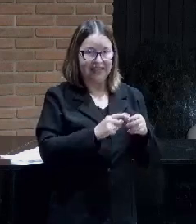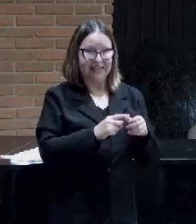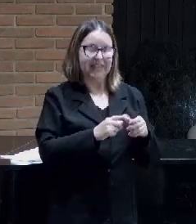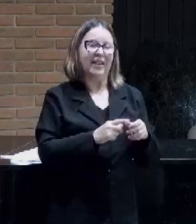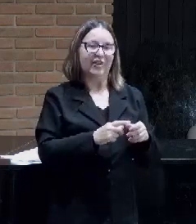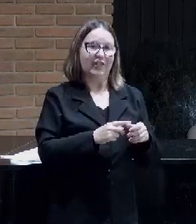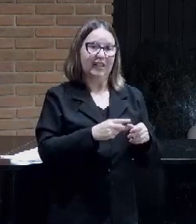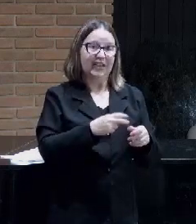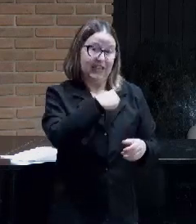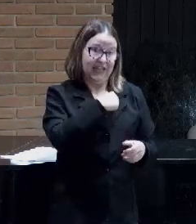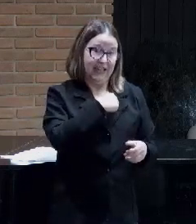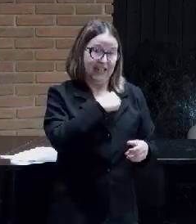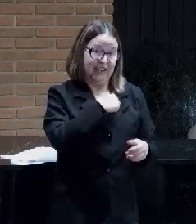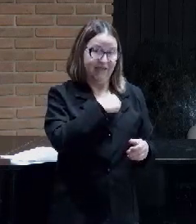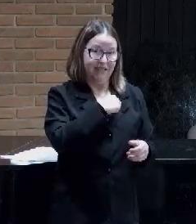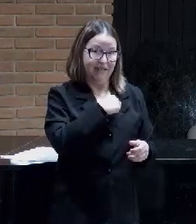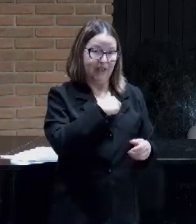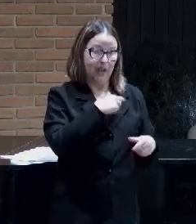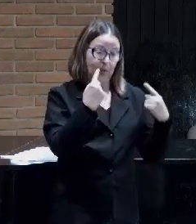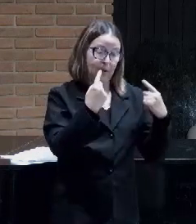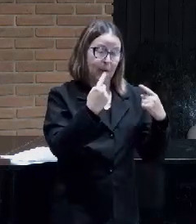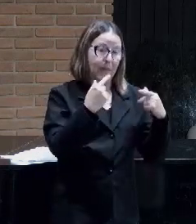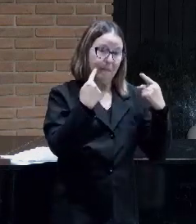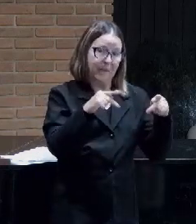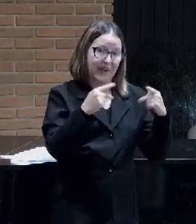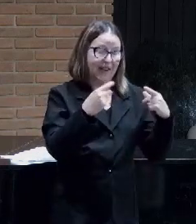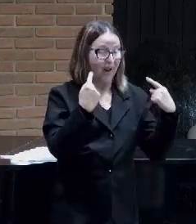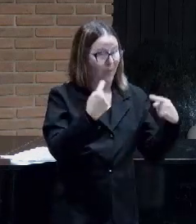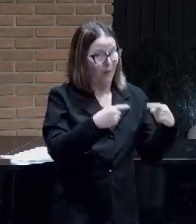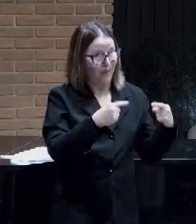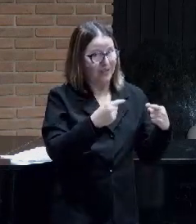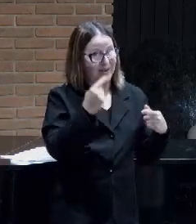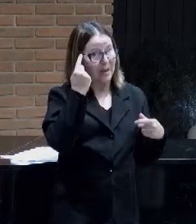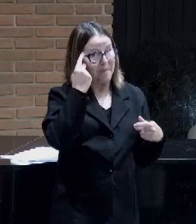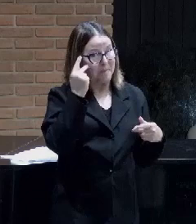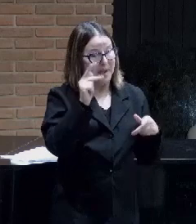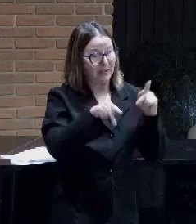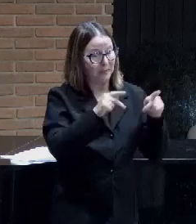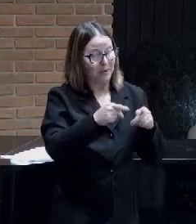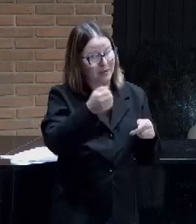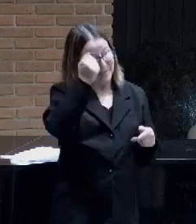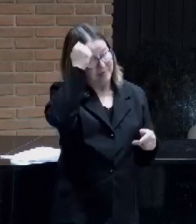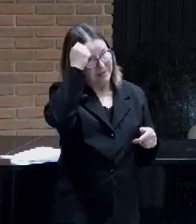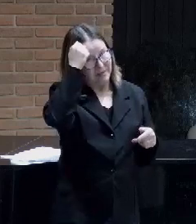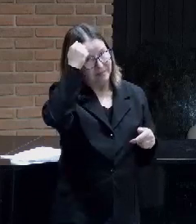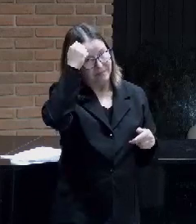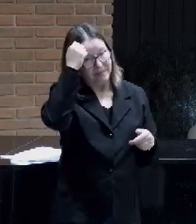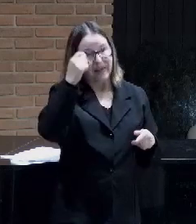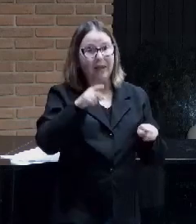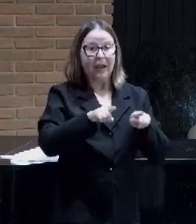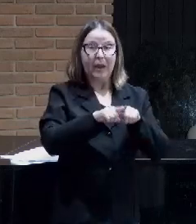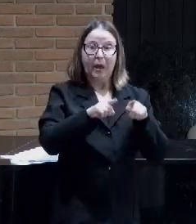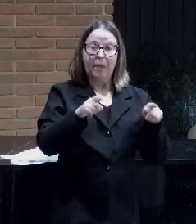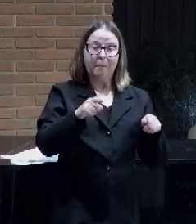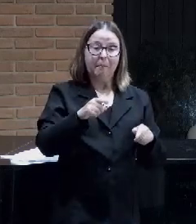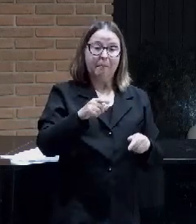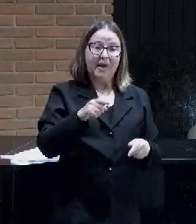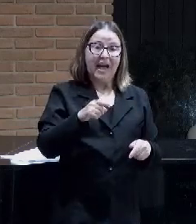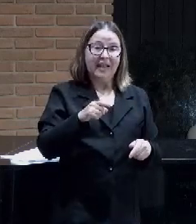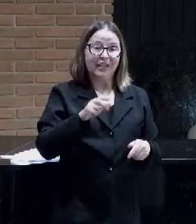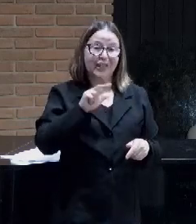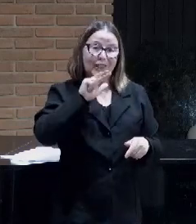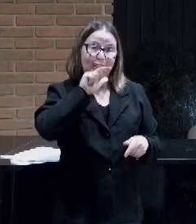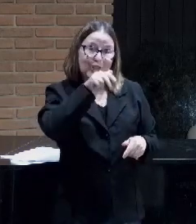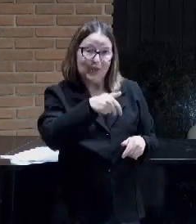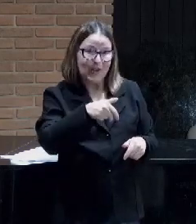arrependessem. Jonas, ele fala isso no capítulo 3, que ele não queria ir porque ele sabia que se Nínive se arrependesse